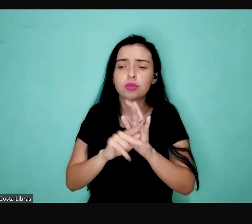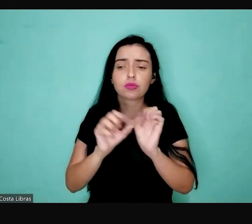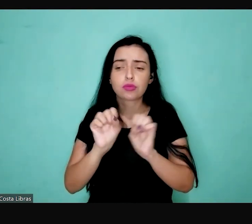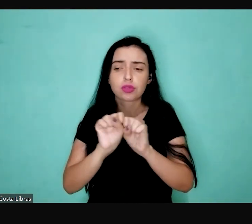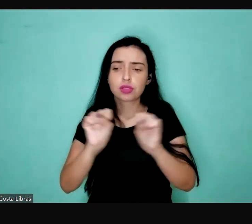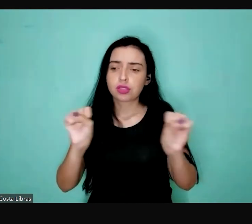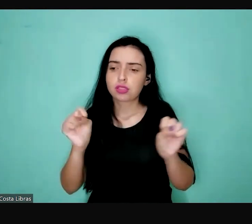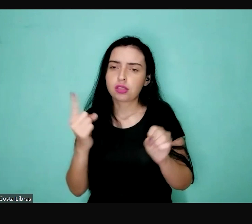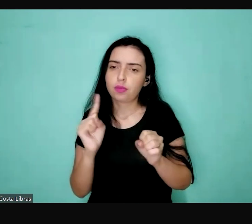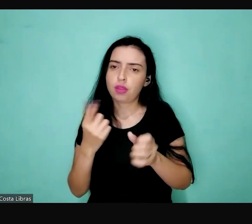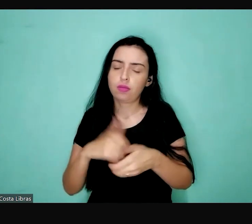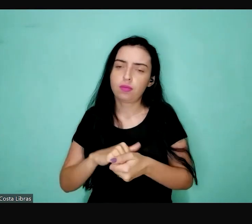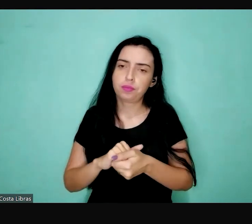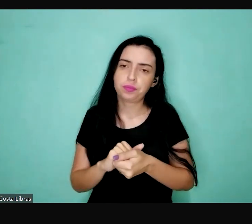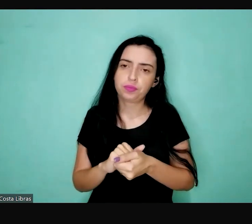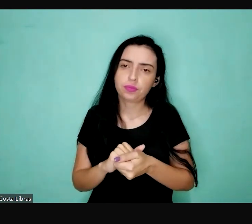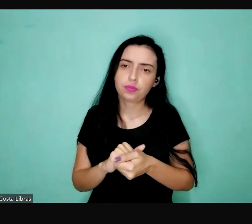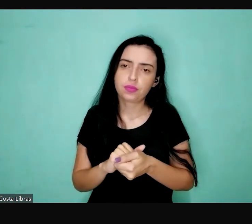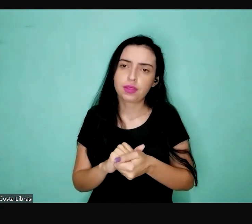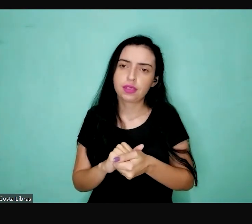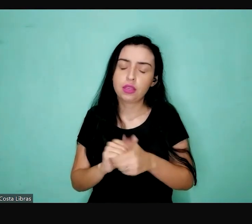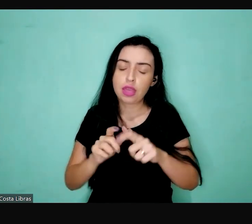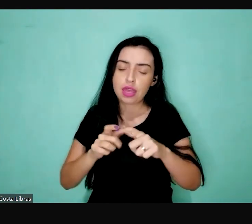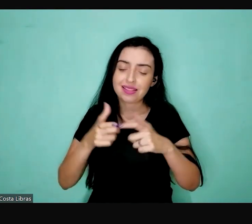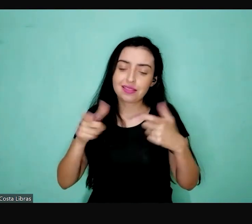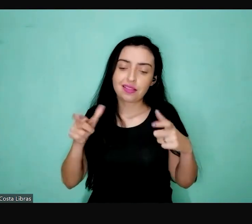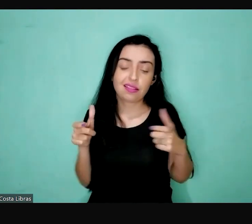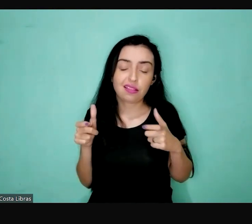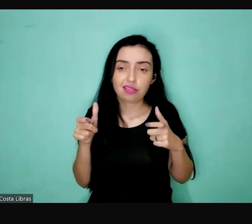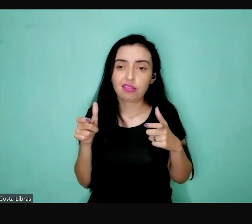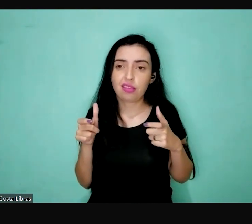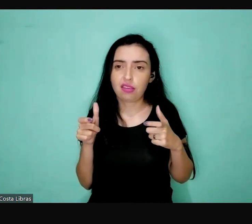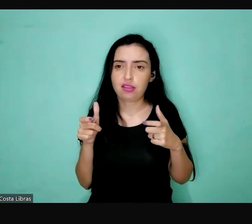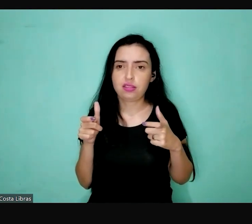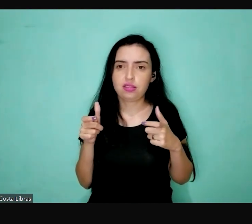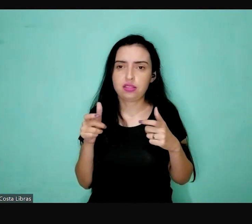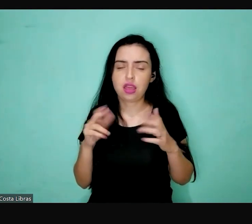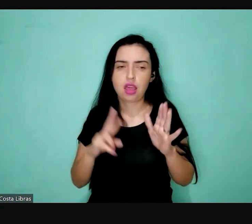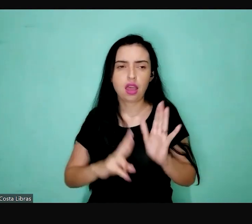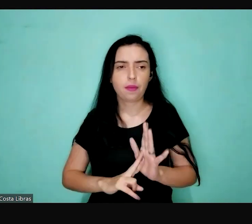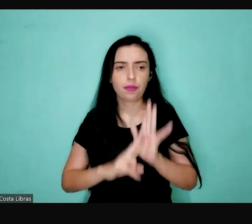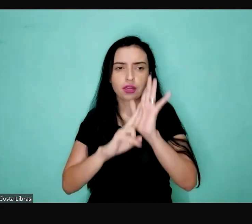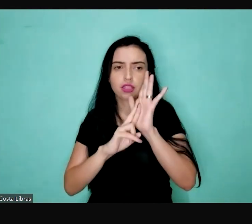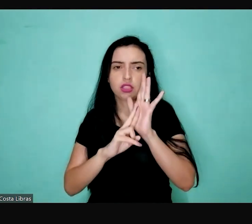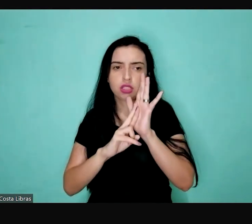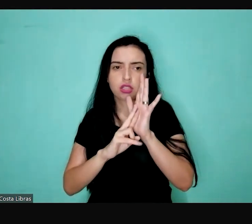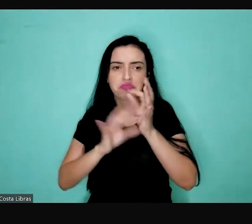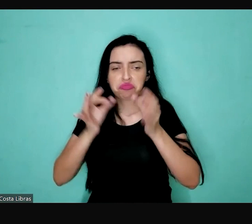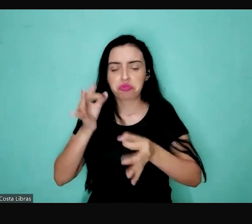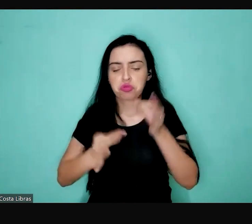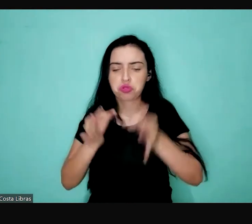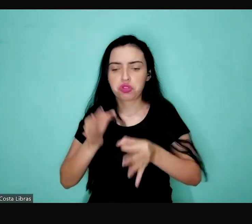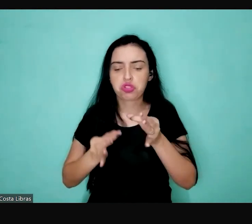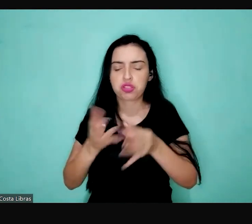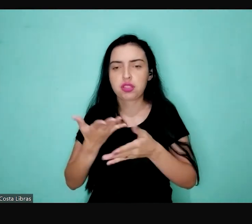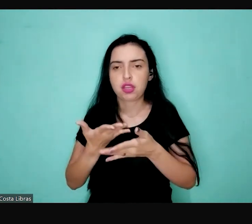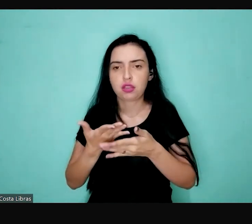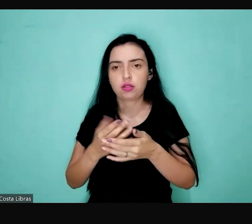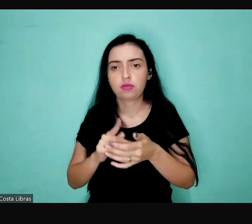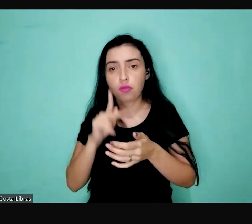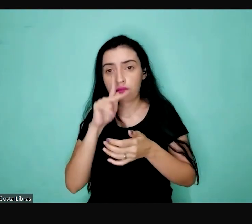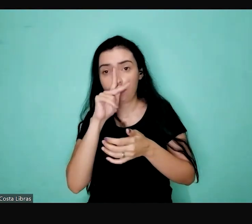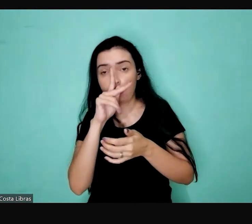law. Esse tamanho, o protagonismo do Poder Judiciário, ele tem